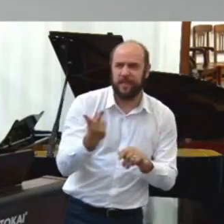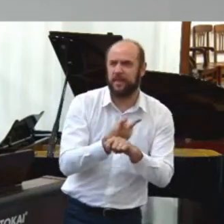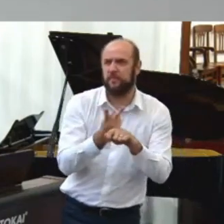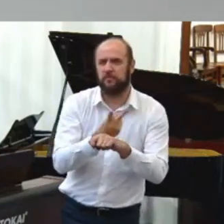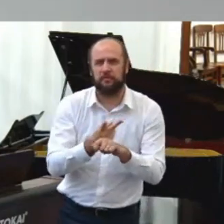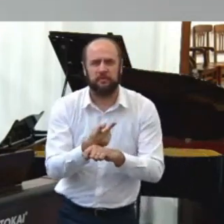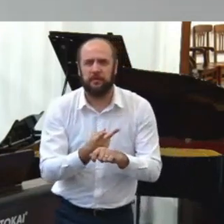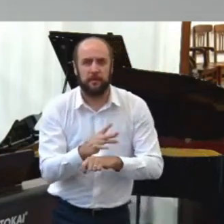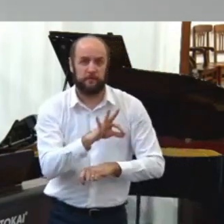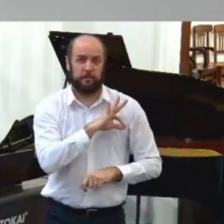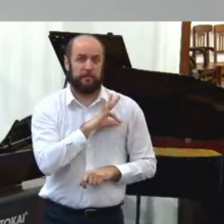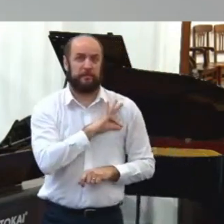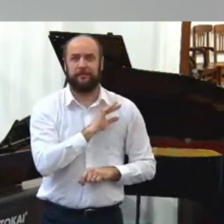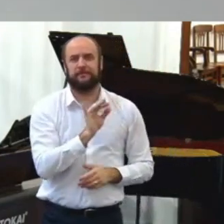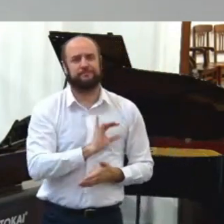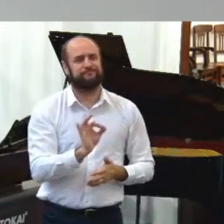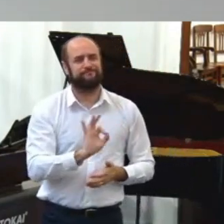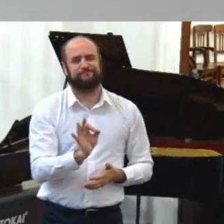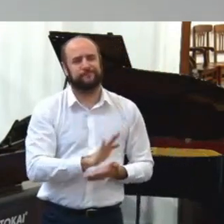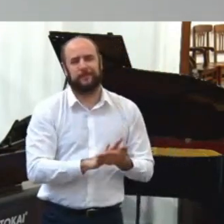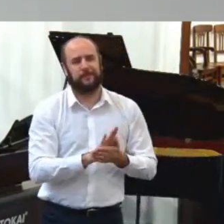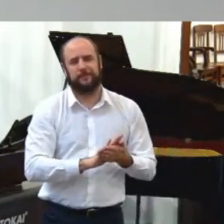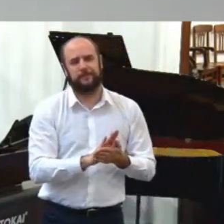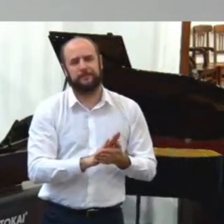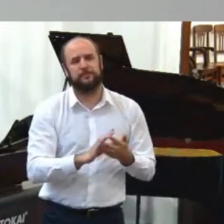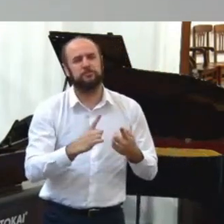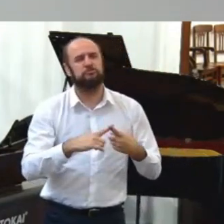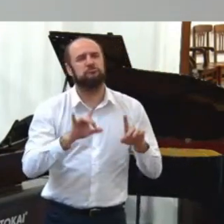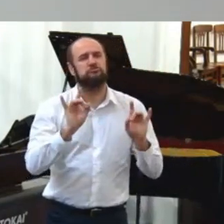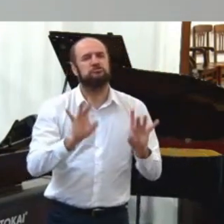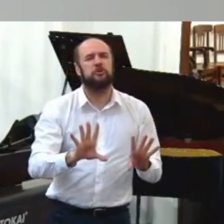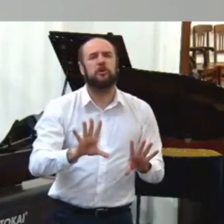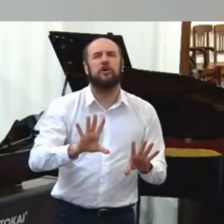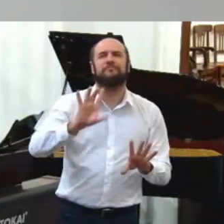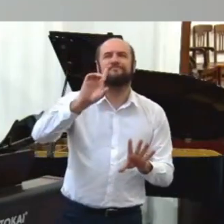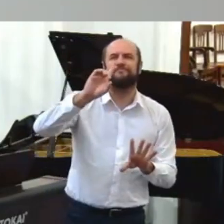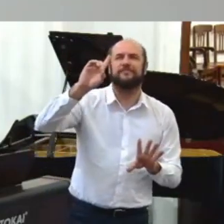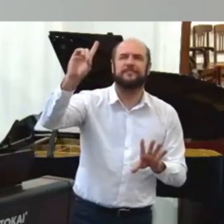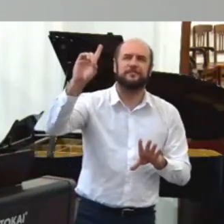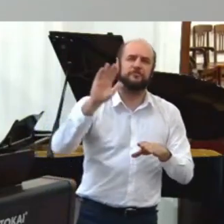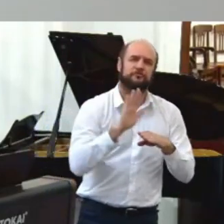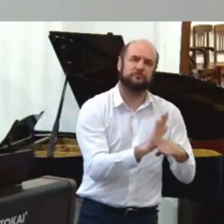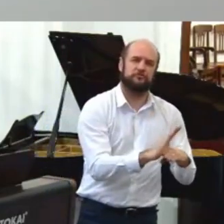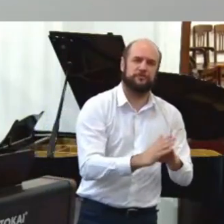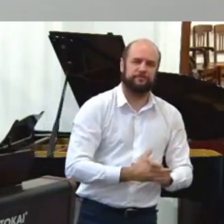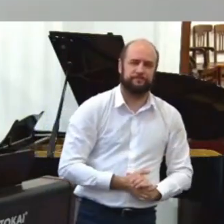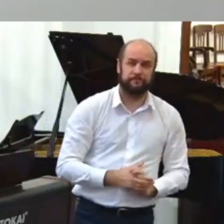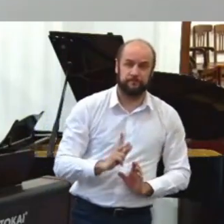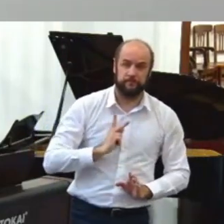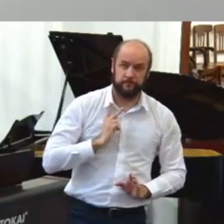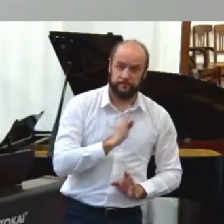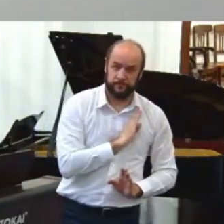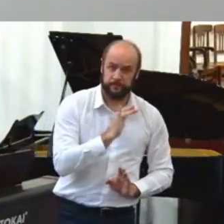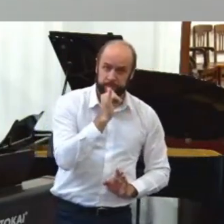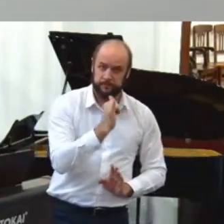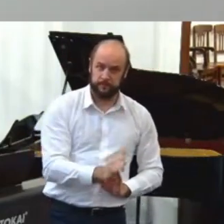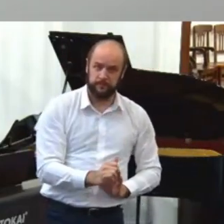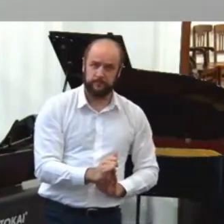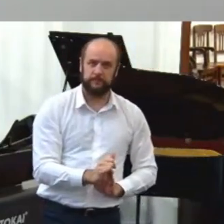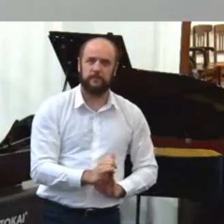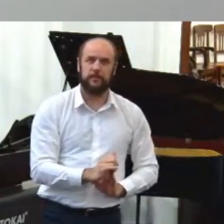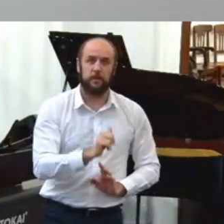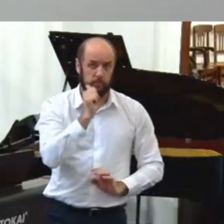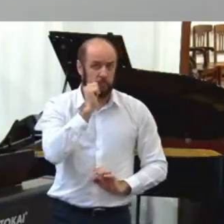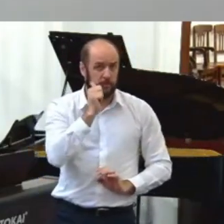proteção, agora ela precisa confiar unicamente na providência de Deus. O autor aos Hebreus vai dizer que o ato